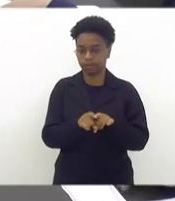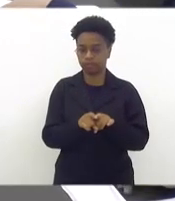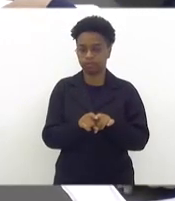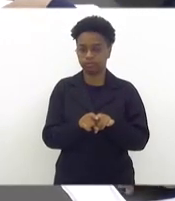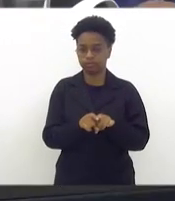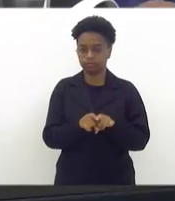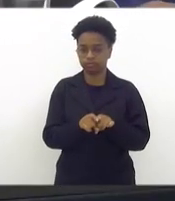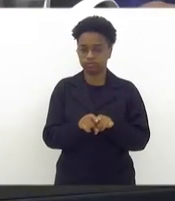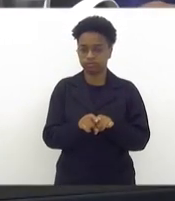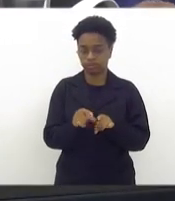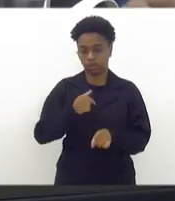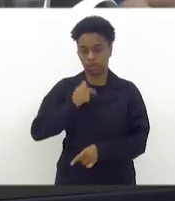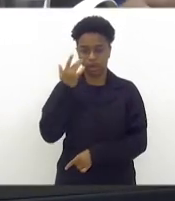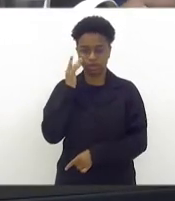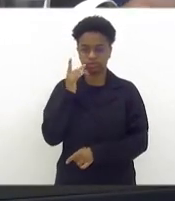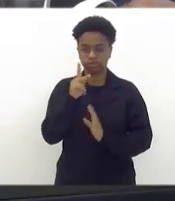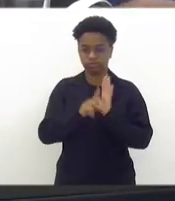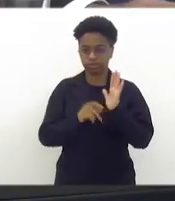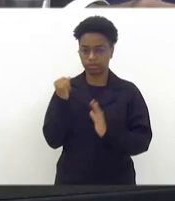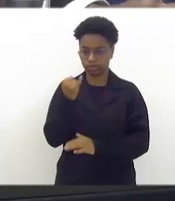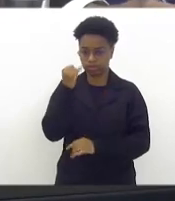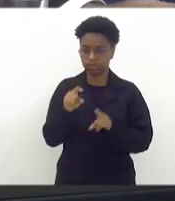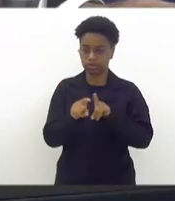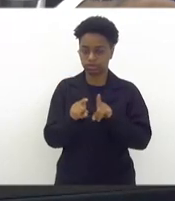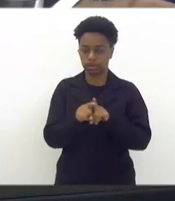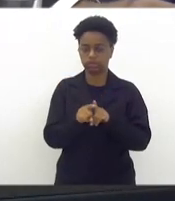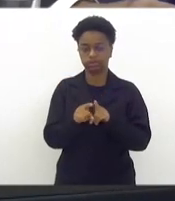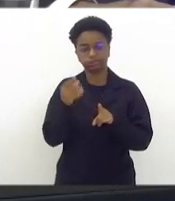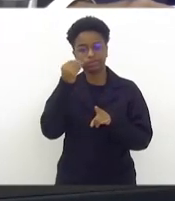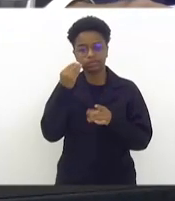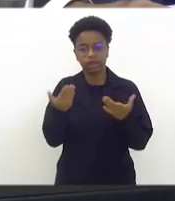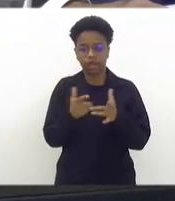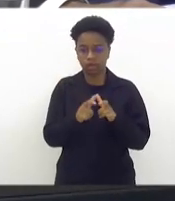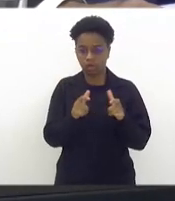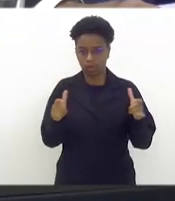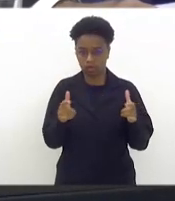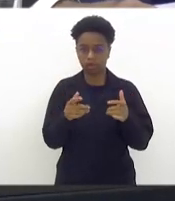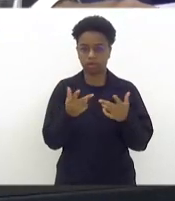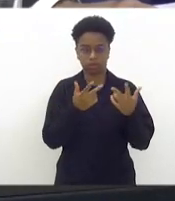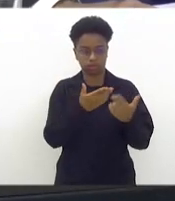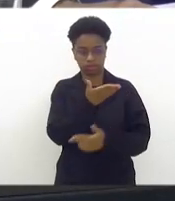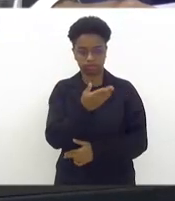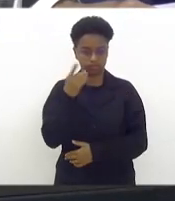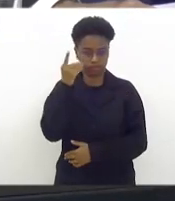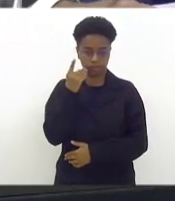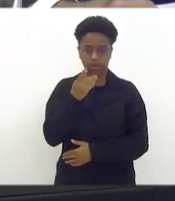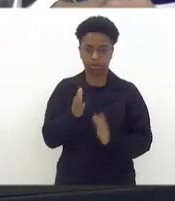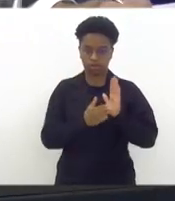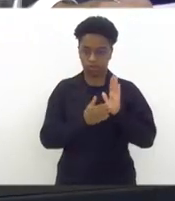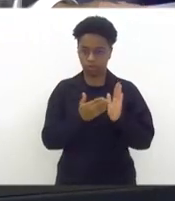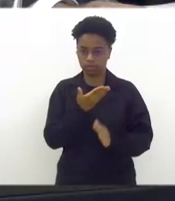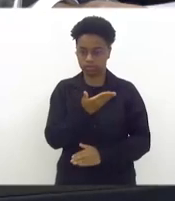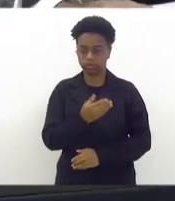muito pertinente, ainda mais com essa ampliação que, corretamente, o deputado Luiz Paulo propõe para dar